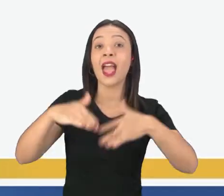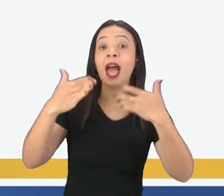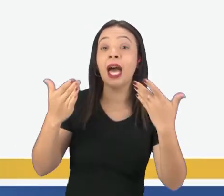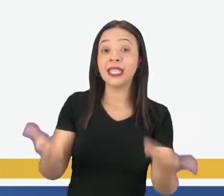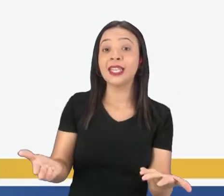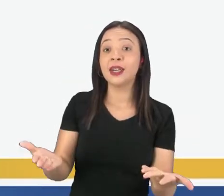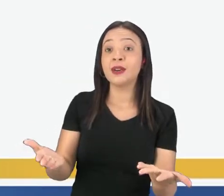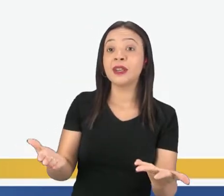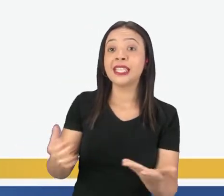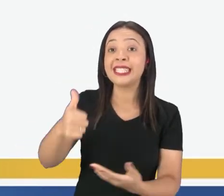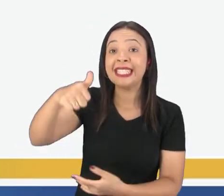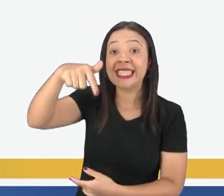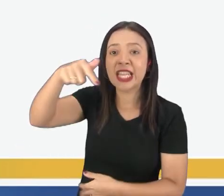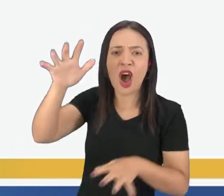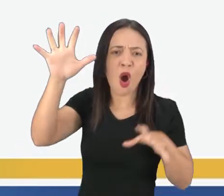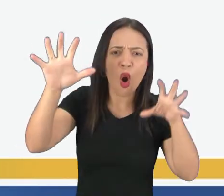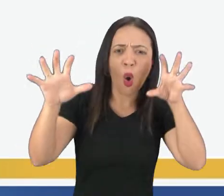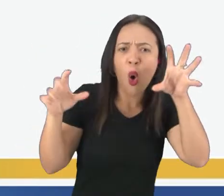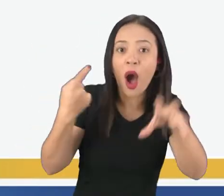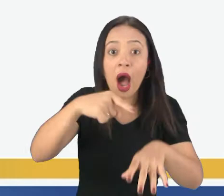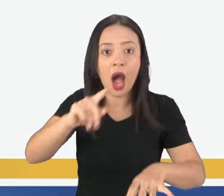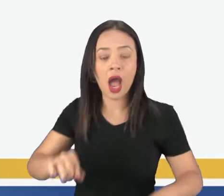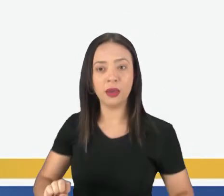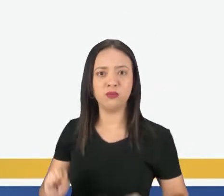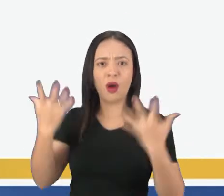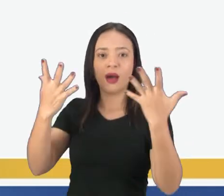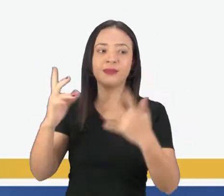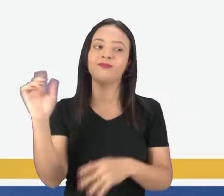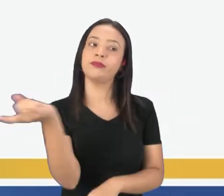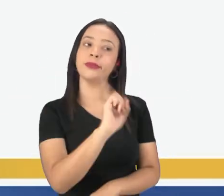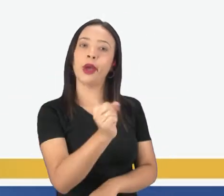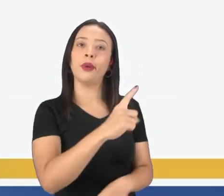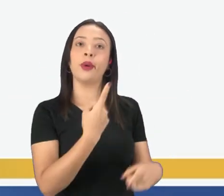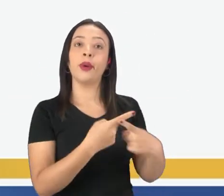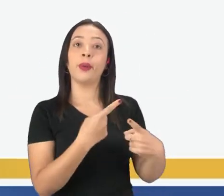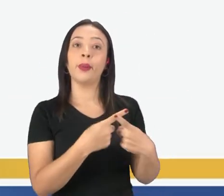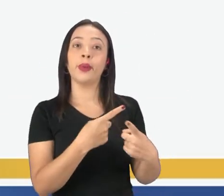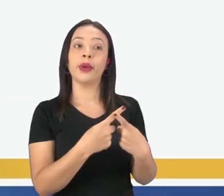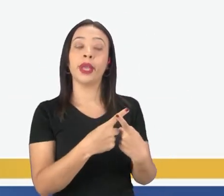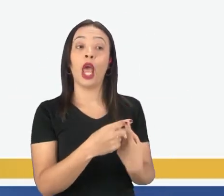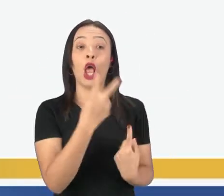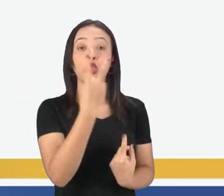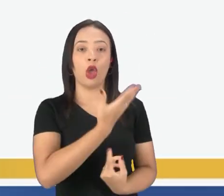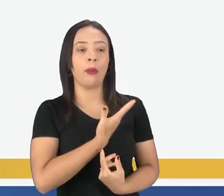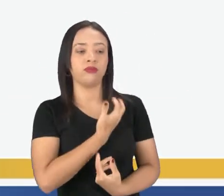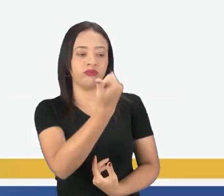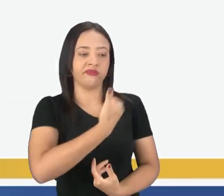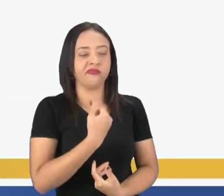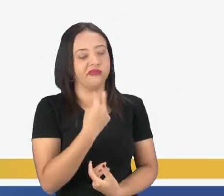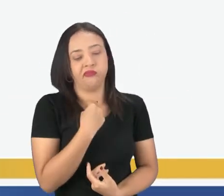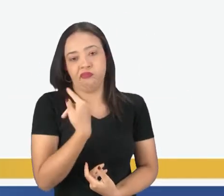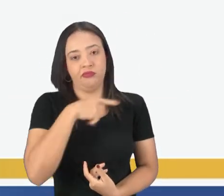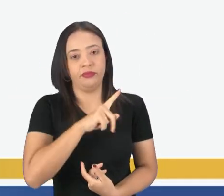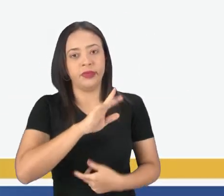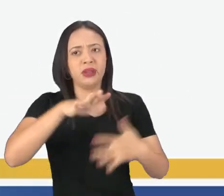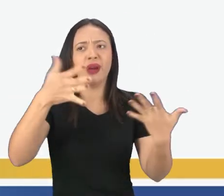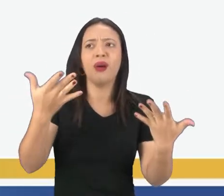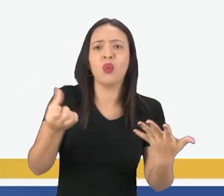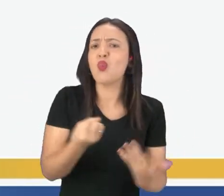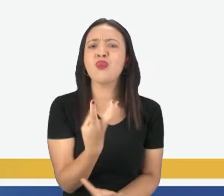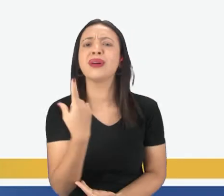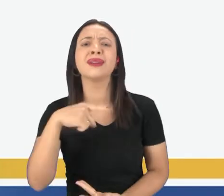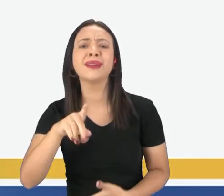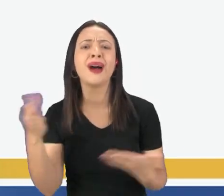Então, no fim, 17 monstros vão na festa. Não, porque o Eli e o Azulzinho me disseram que não podem ir. Então, quantos vão?